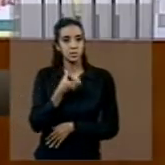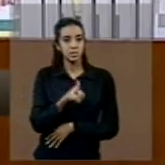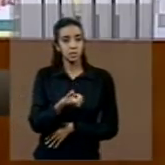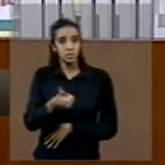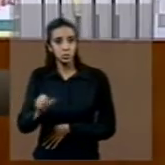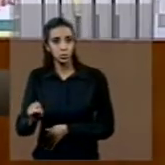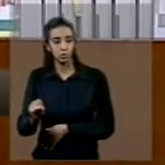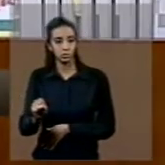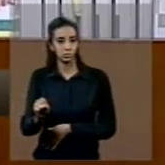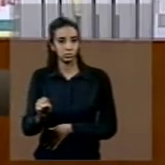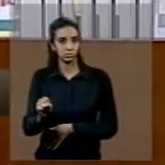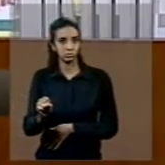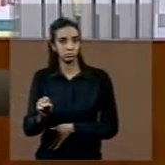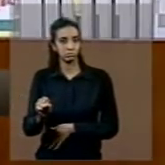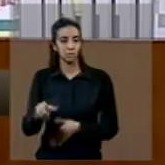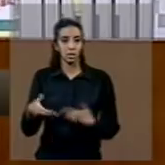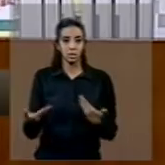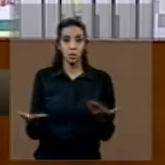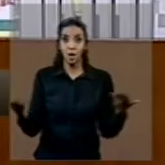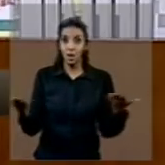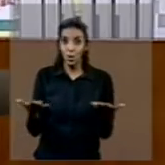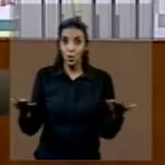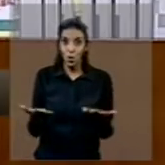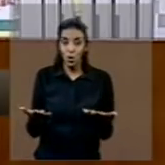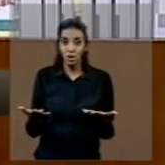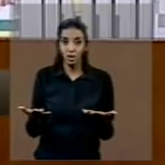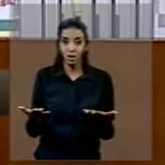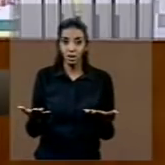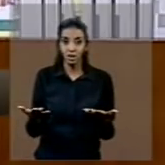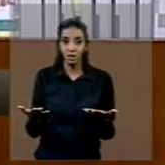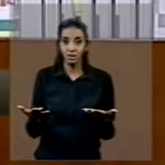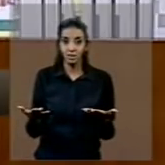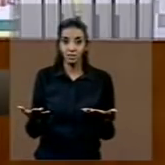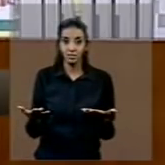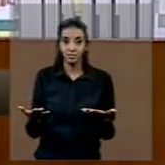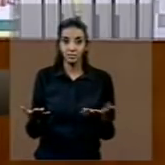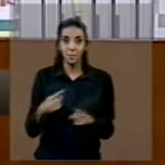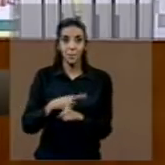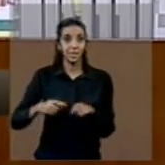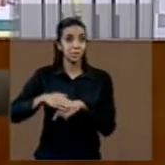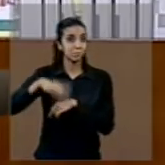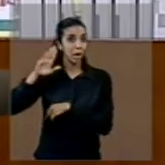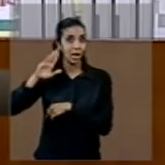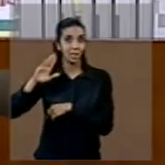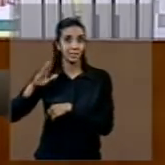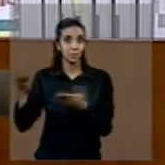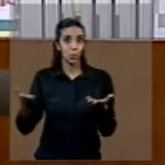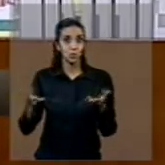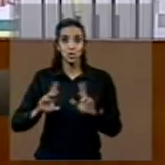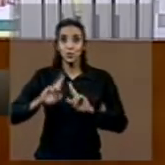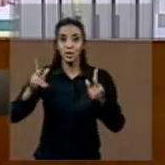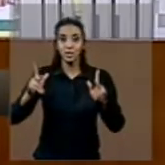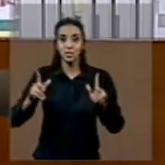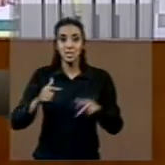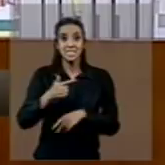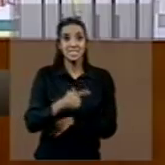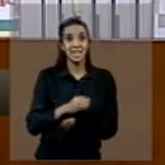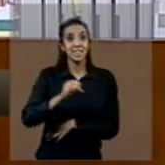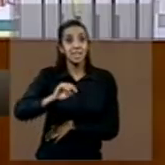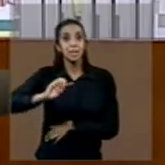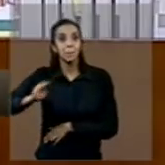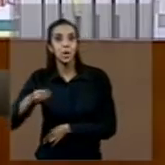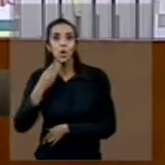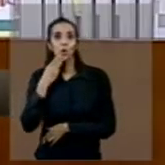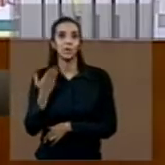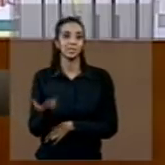1.618.000. Ou seja, agora nós estamos numa base que já passou da metade do eleitorado milhões. Brasileiro, mais de 70 milhões. Yeah. Ou